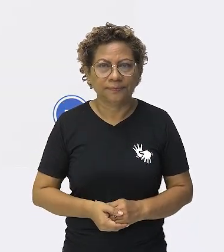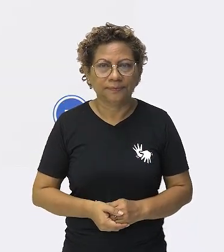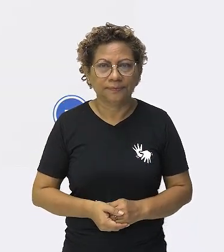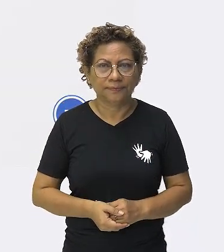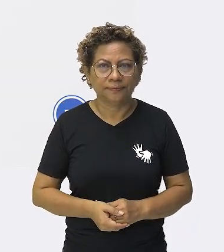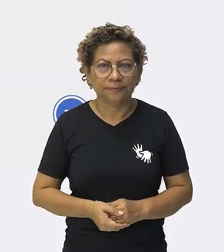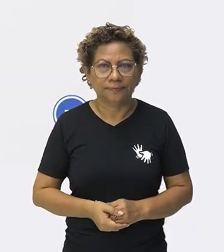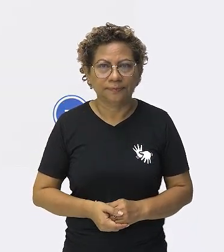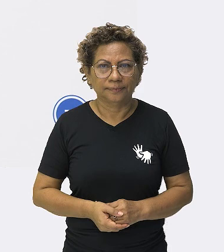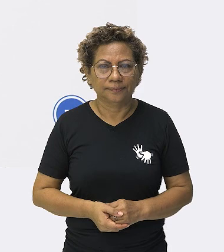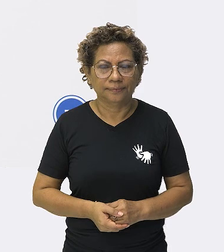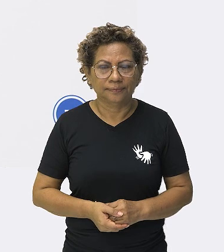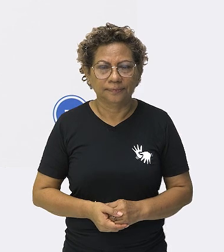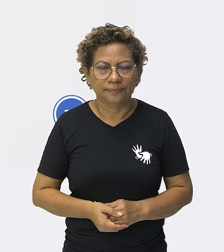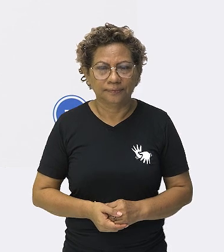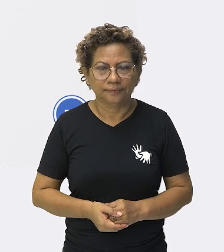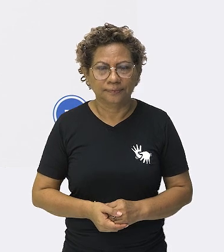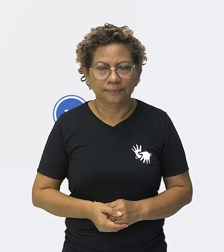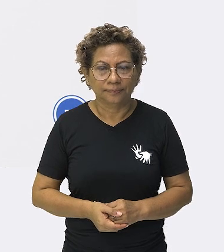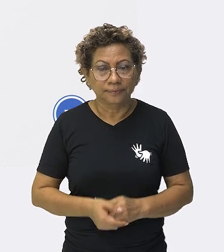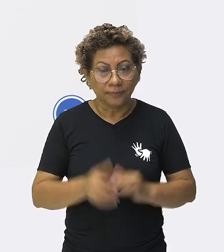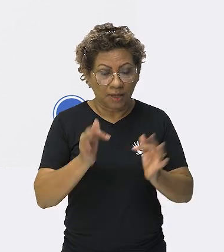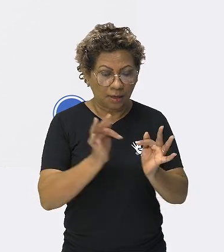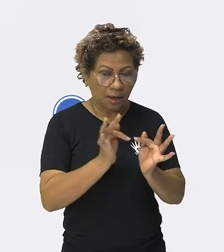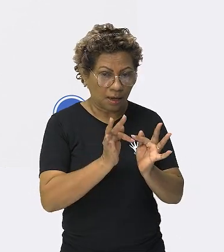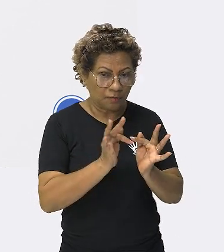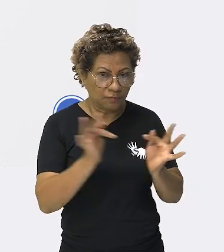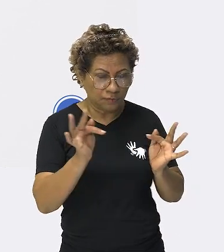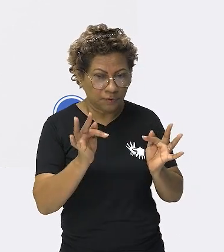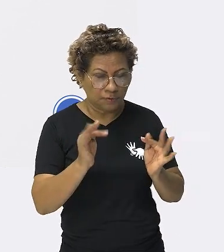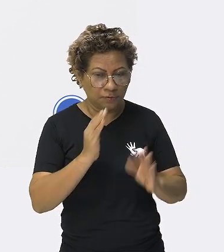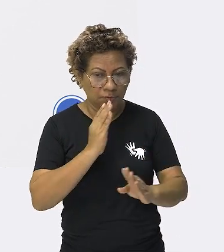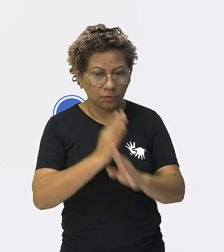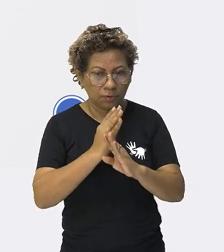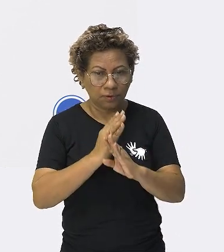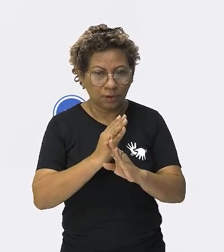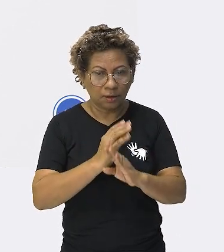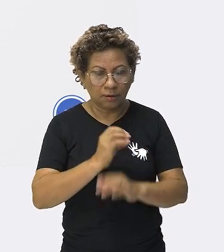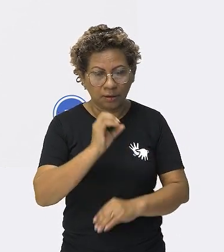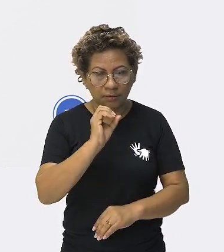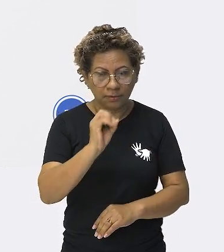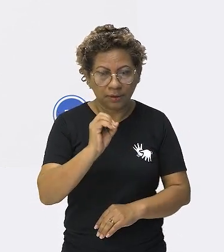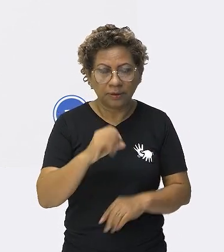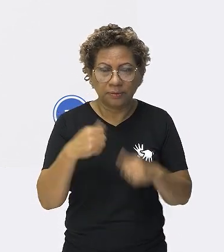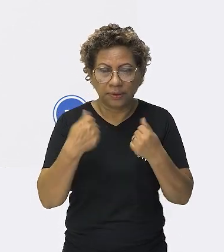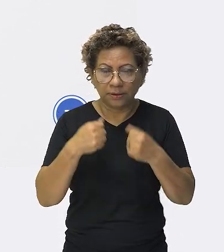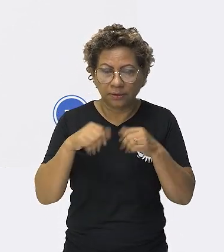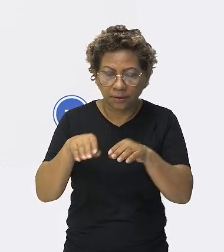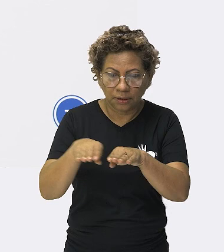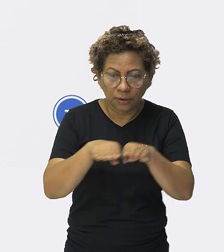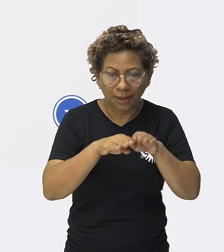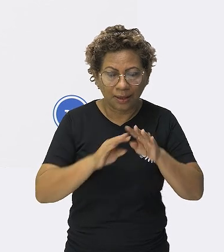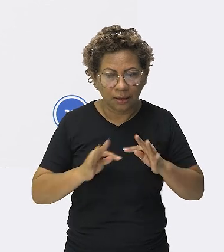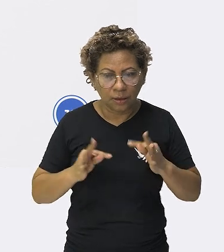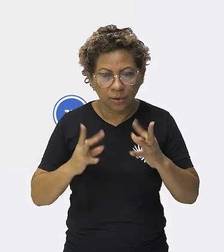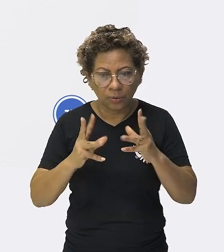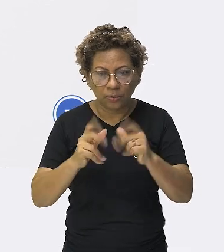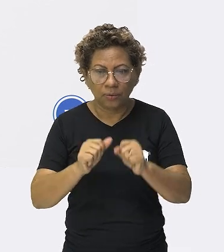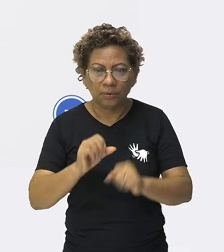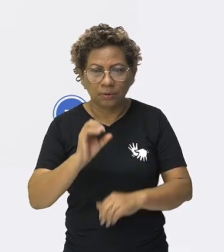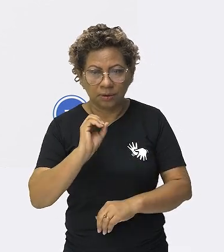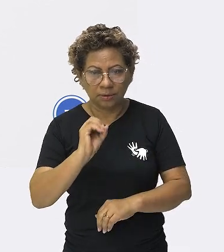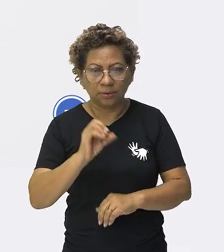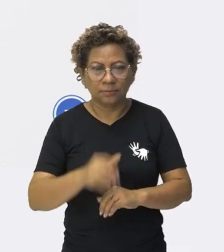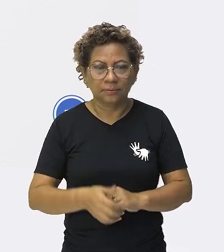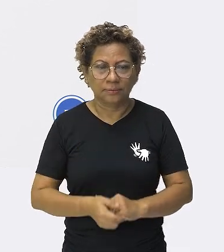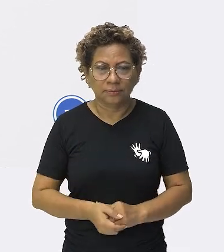Então aí está a função. Nós já sabemos que para encontrar o zero dessa função, basta a gente igualar toda ela a zero.